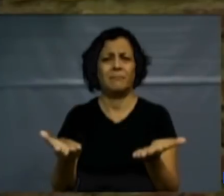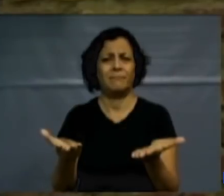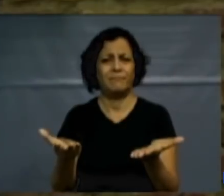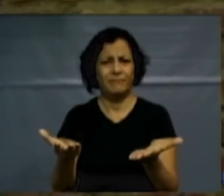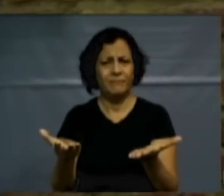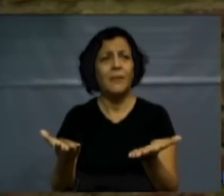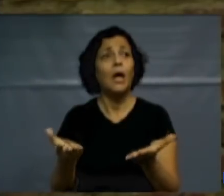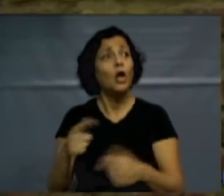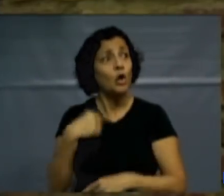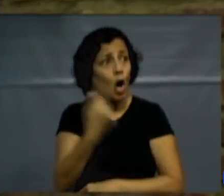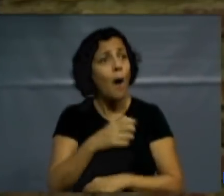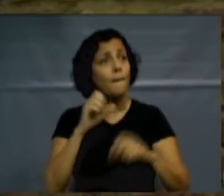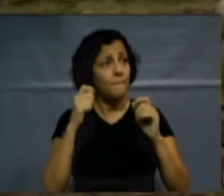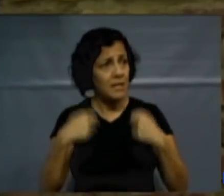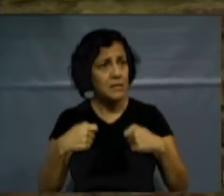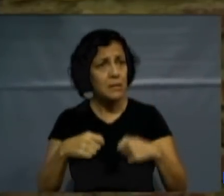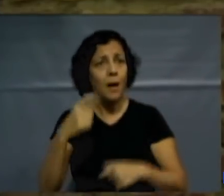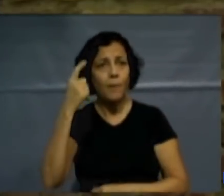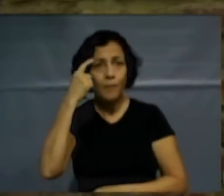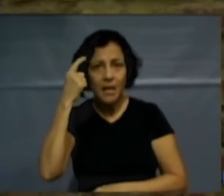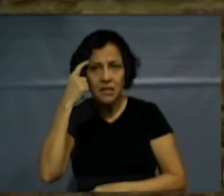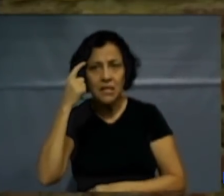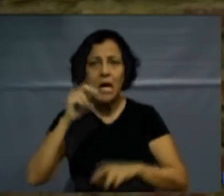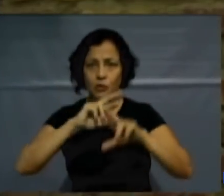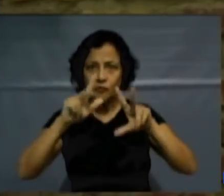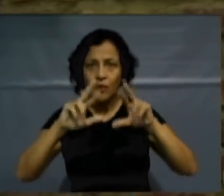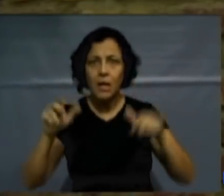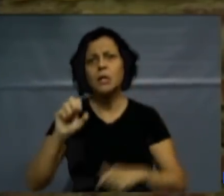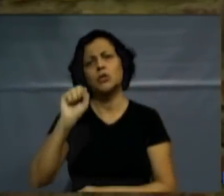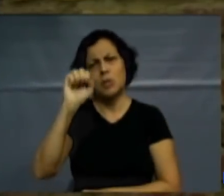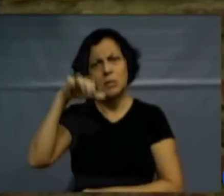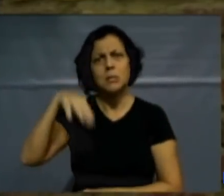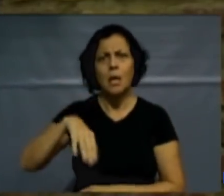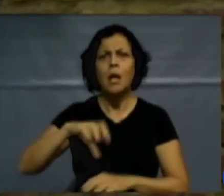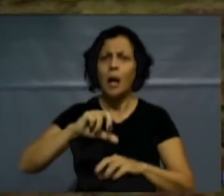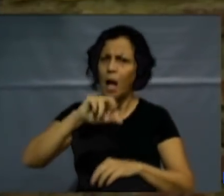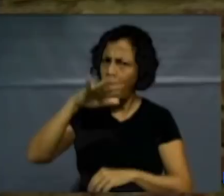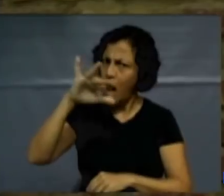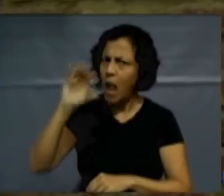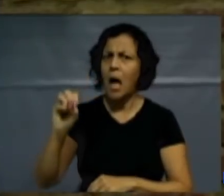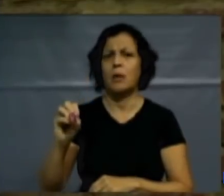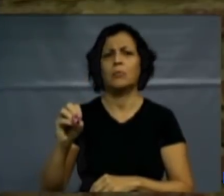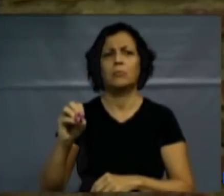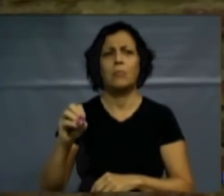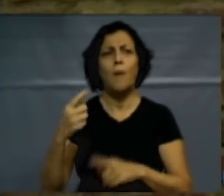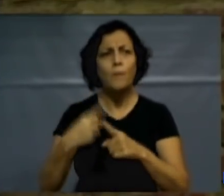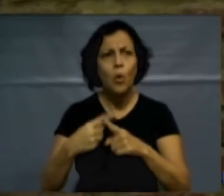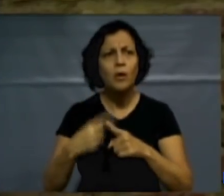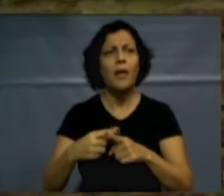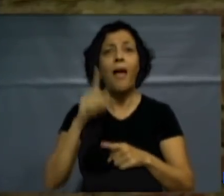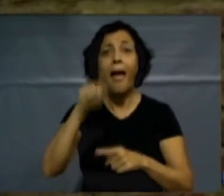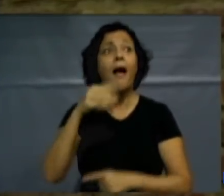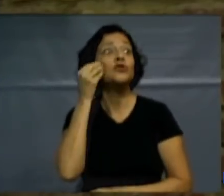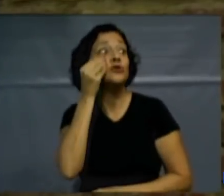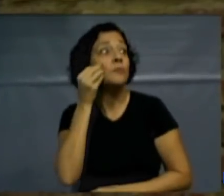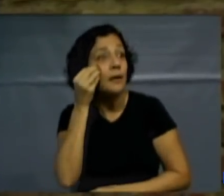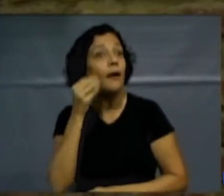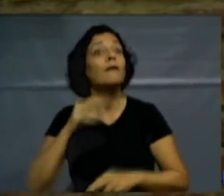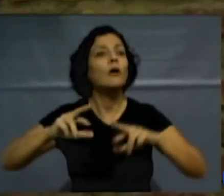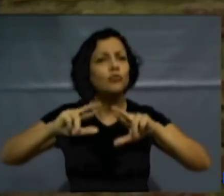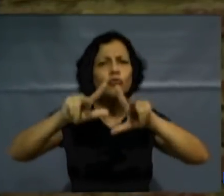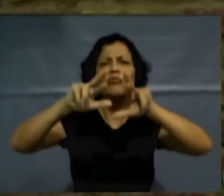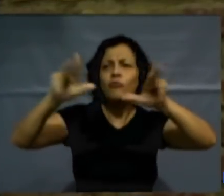diferente? Sim, e devemos, porque a grande experiência divina nos lega a isso. A